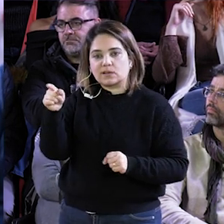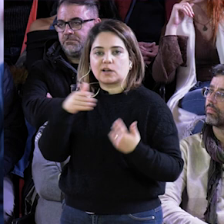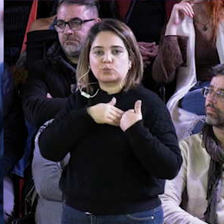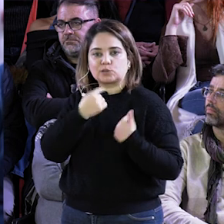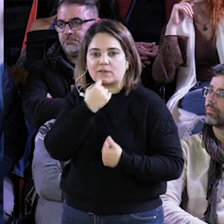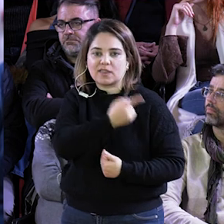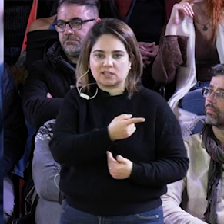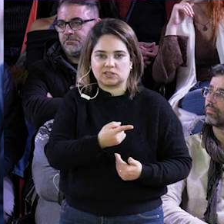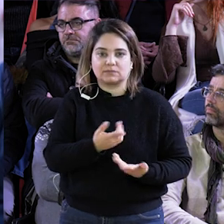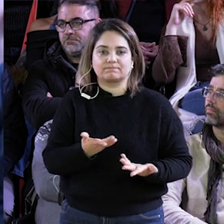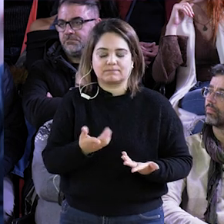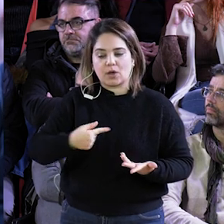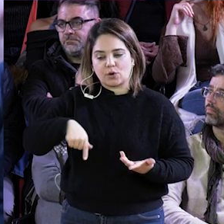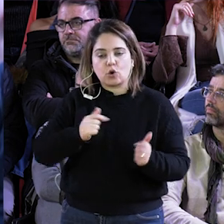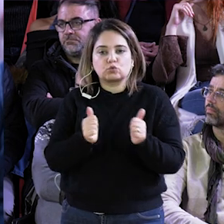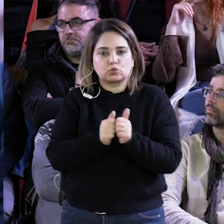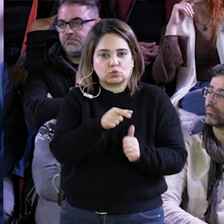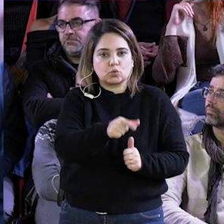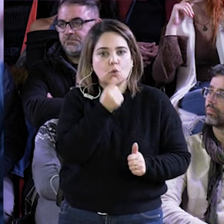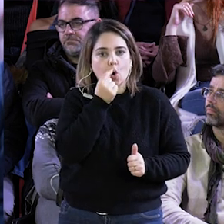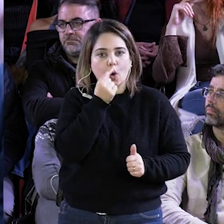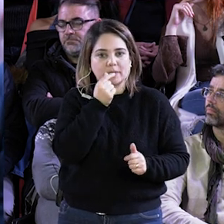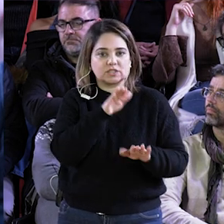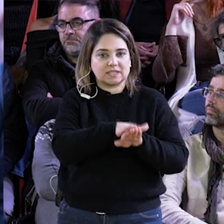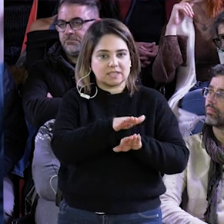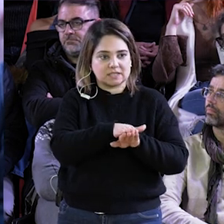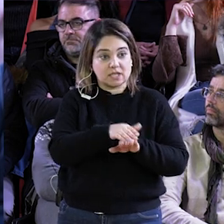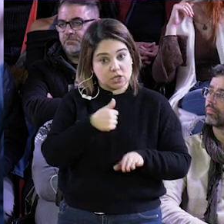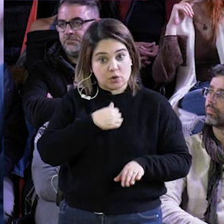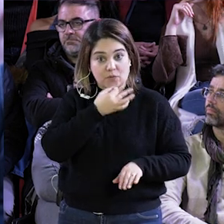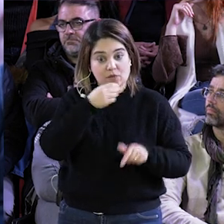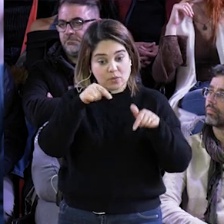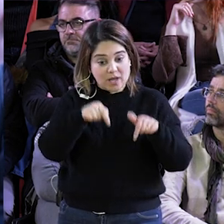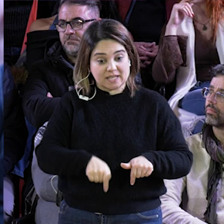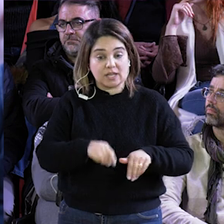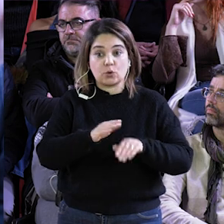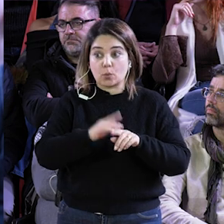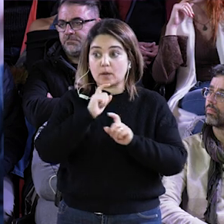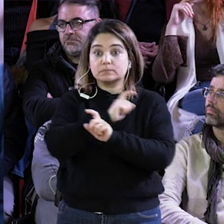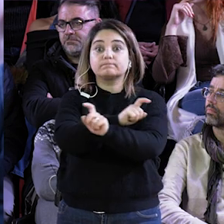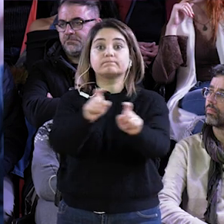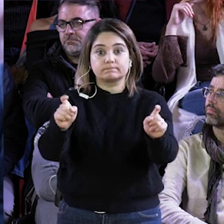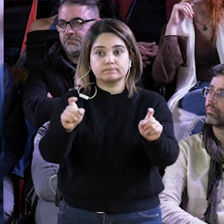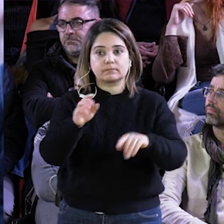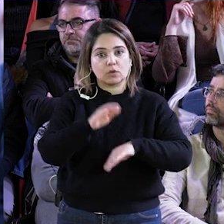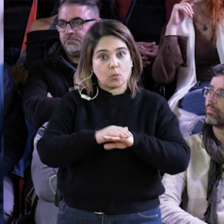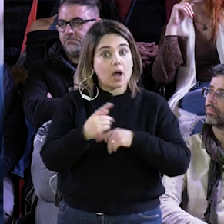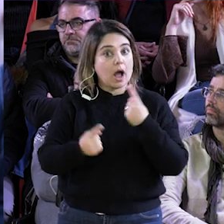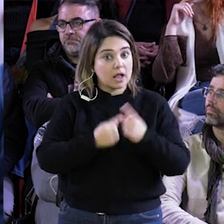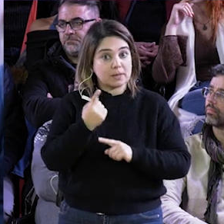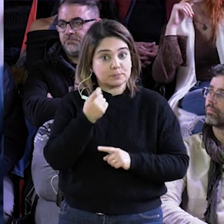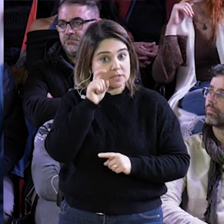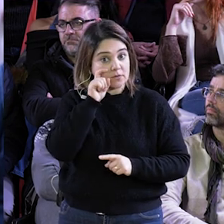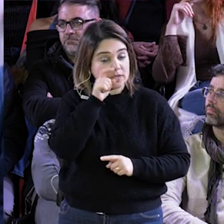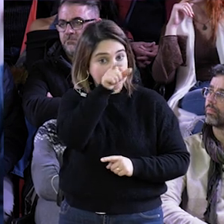Mota-Engil. Nós estivemos com eles na terça-feira. Falo deles aqui porque é preciso que se saiba. E porque alguém tem de defender estes